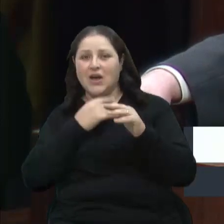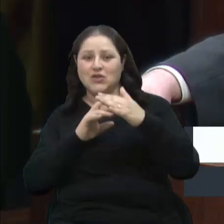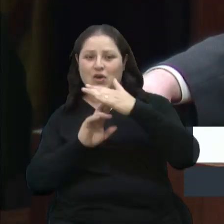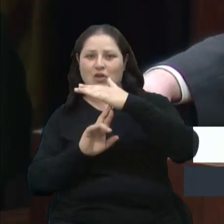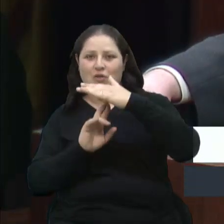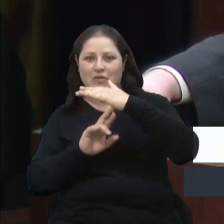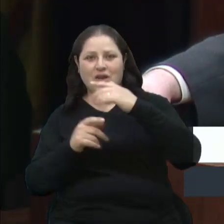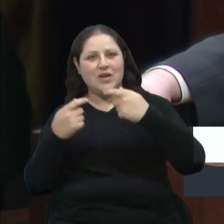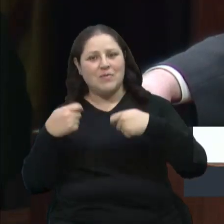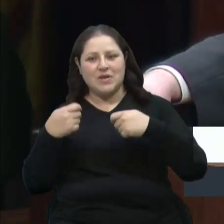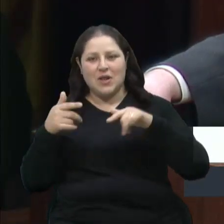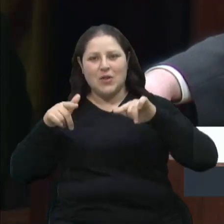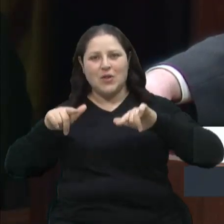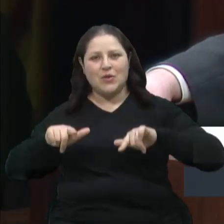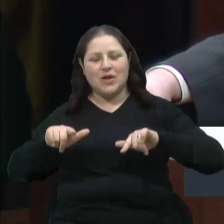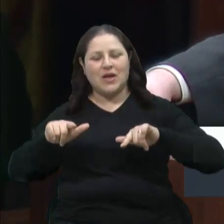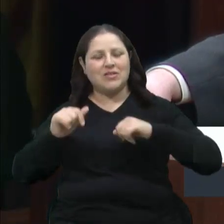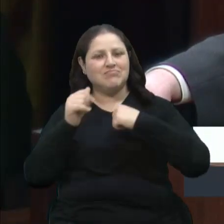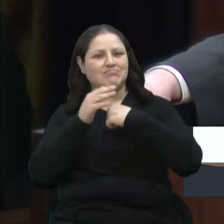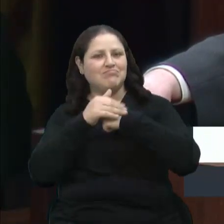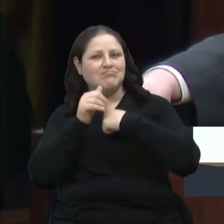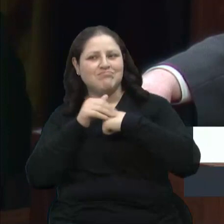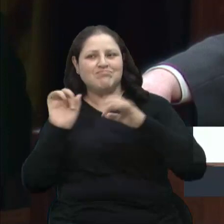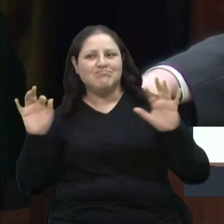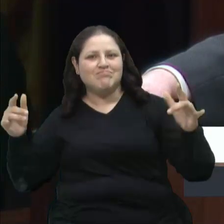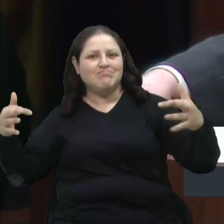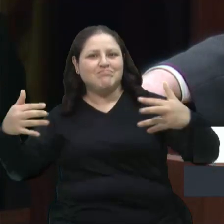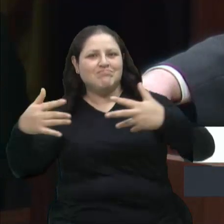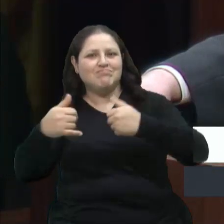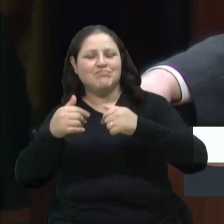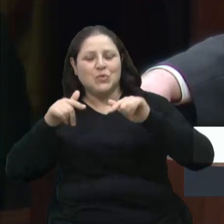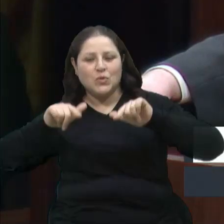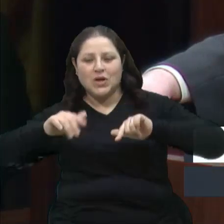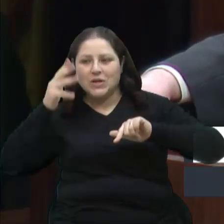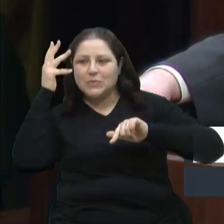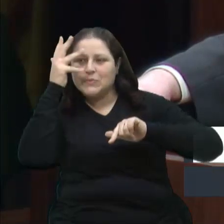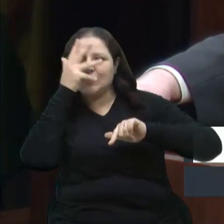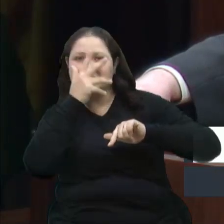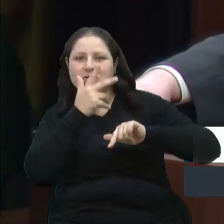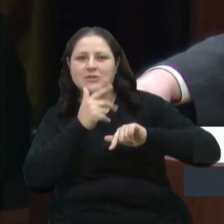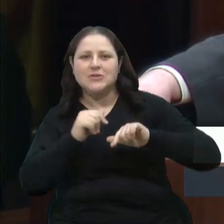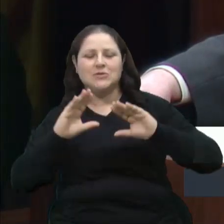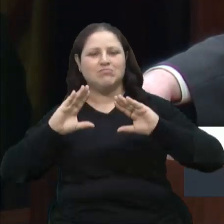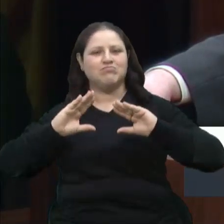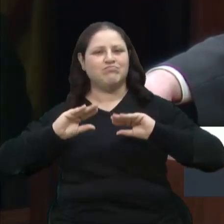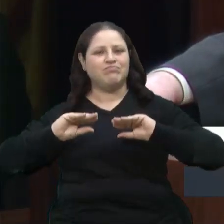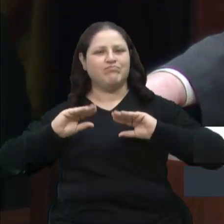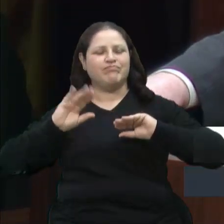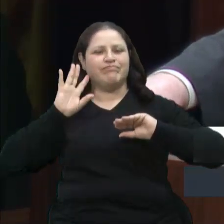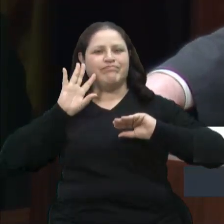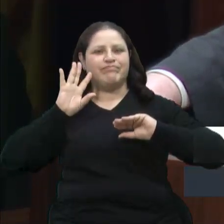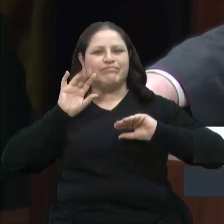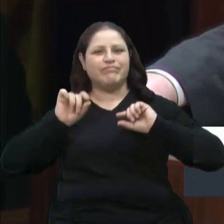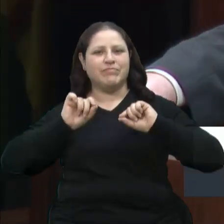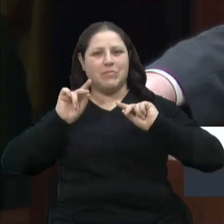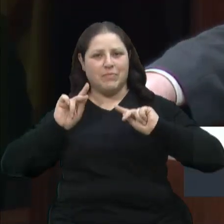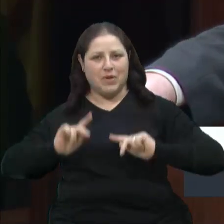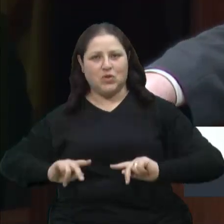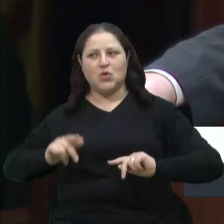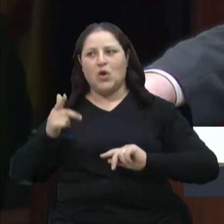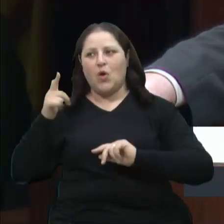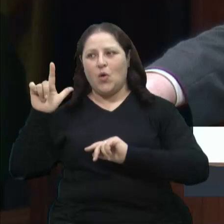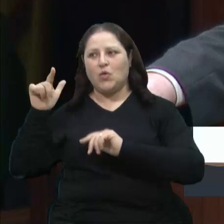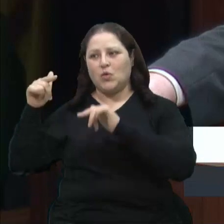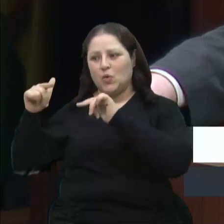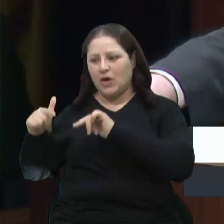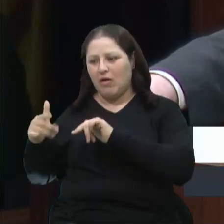rodoviária, um lugar aconchegante, um lugar bacana, um lugar legal, para que o imigrante, o estrangeiro,